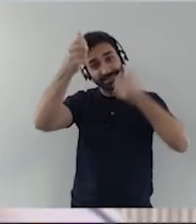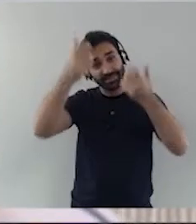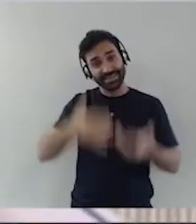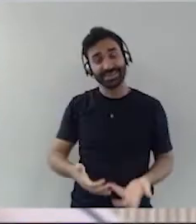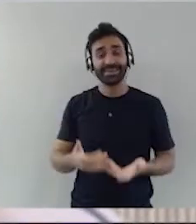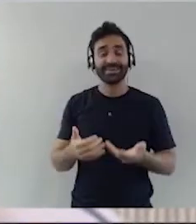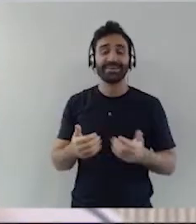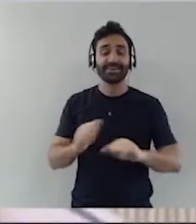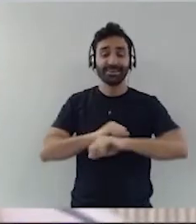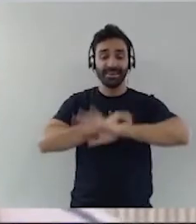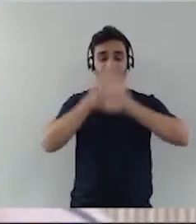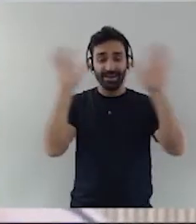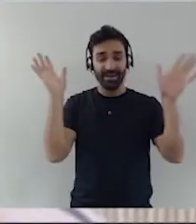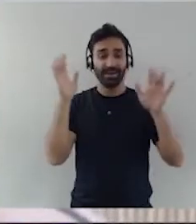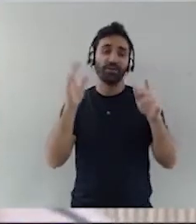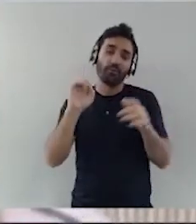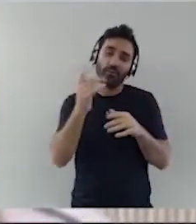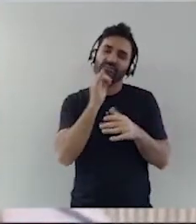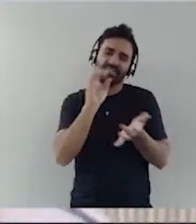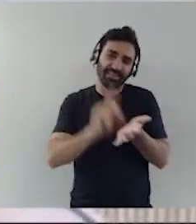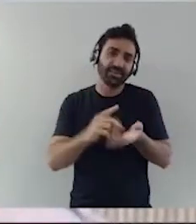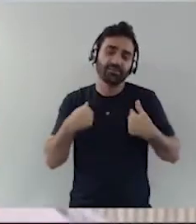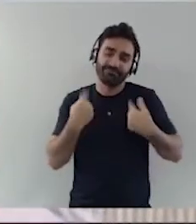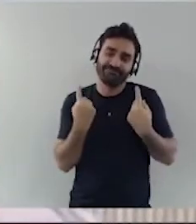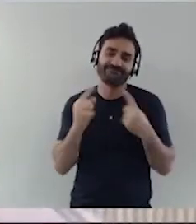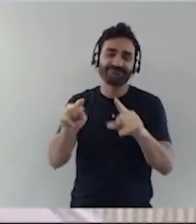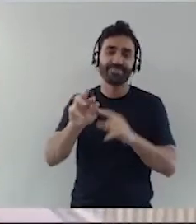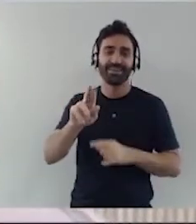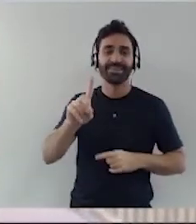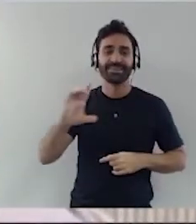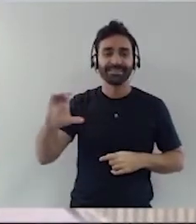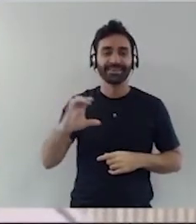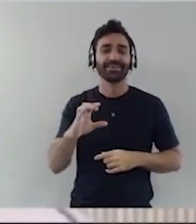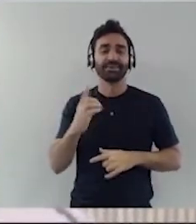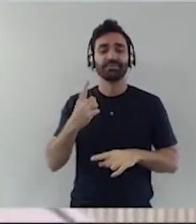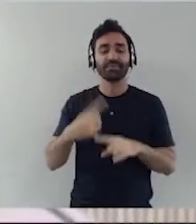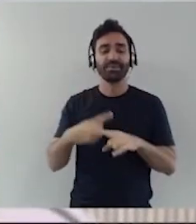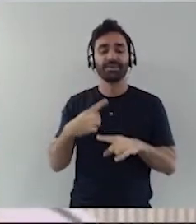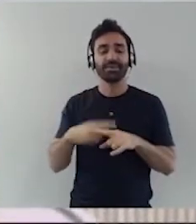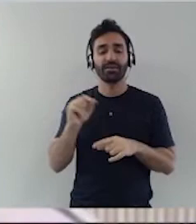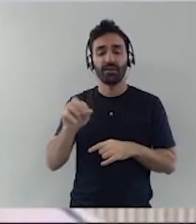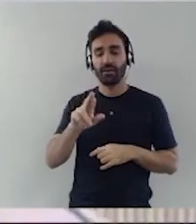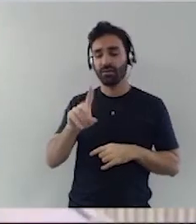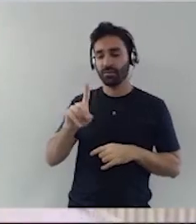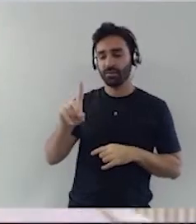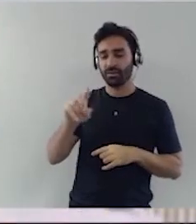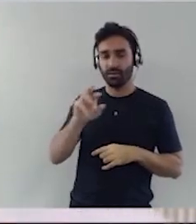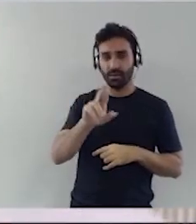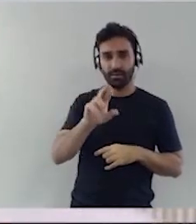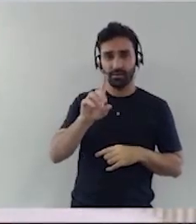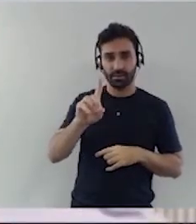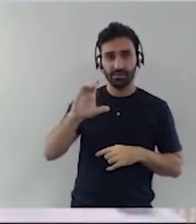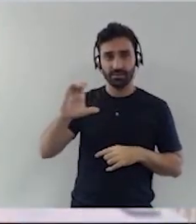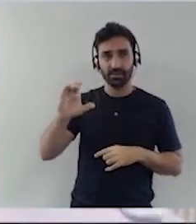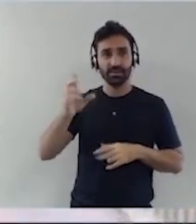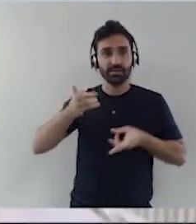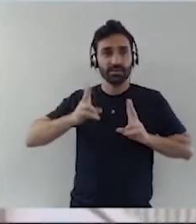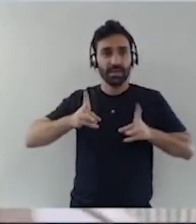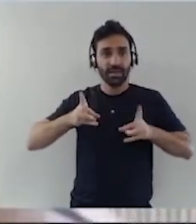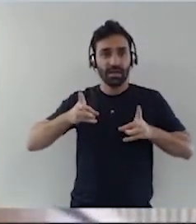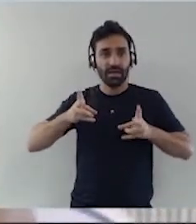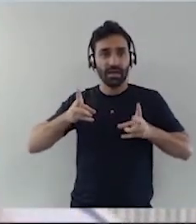de lenha na fogueira do RDC, professor Francisco, porque o RDC, ele é sempre olhado